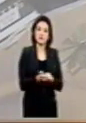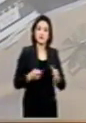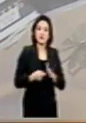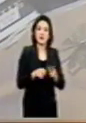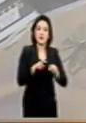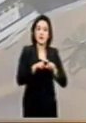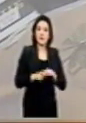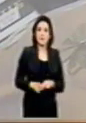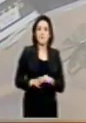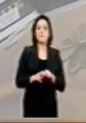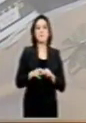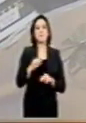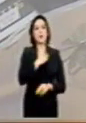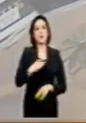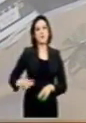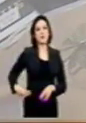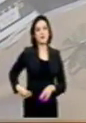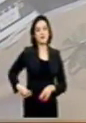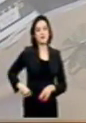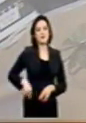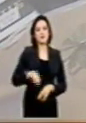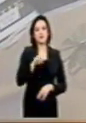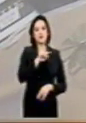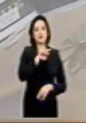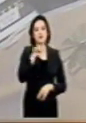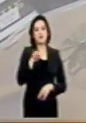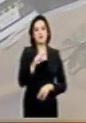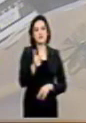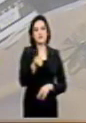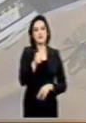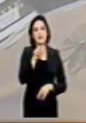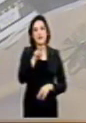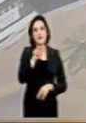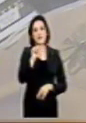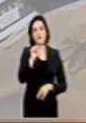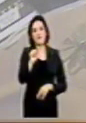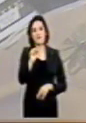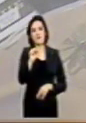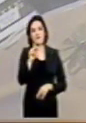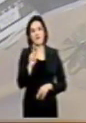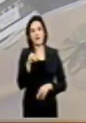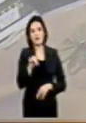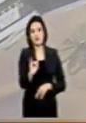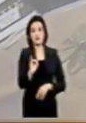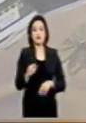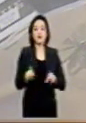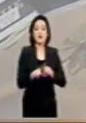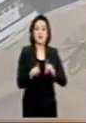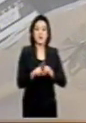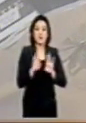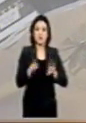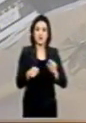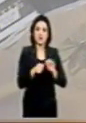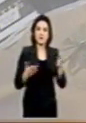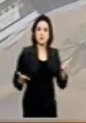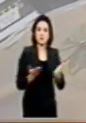Teori Zavascki, o Procurador-Geral da República ajuizou no âmbito desta Corte a ação